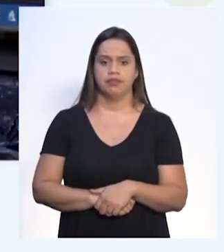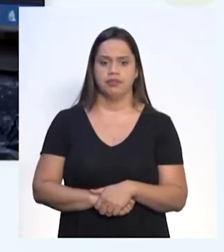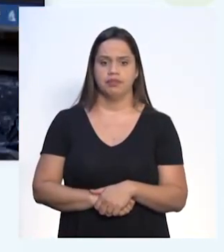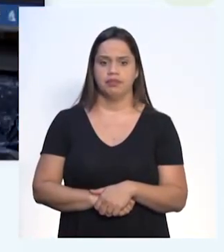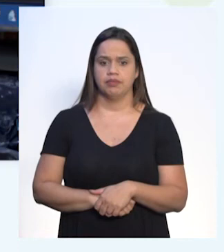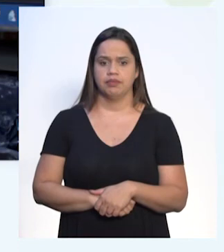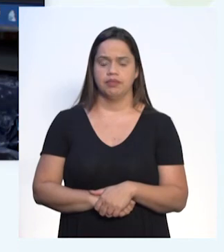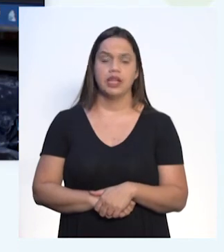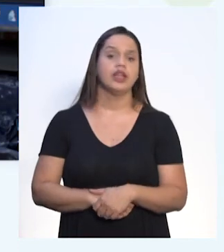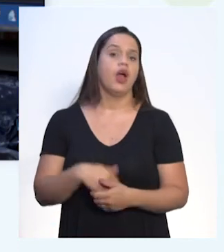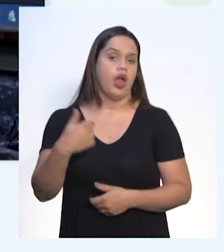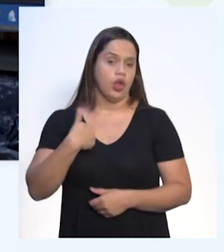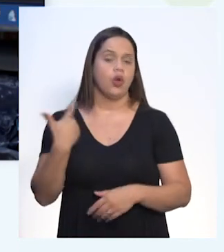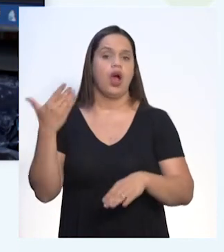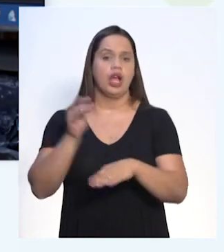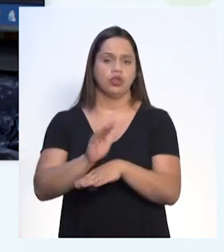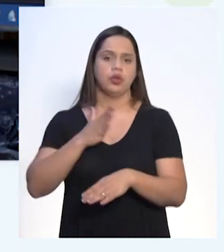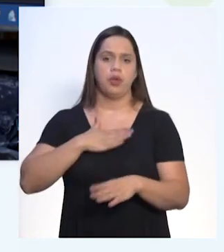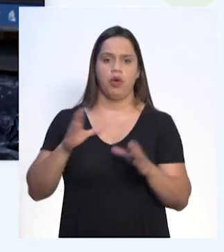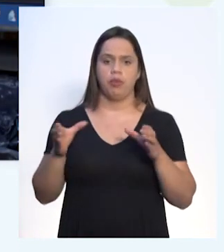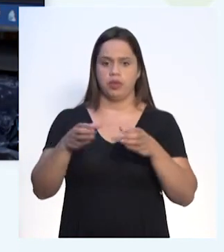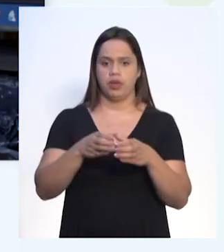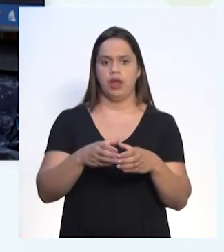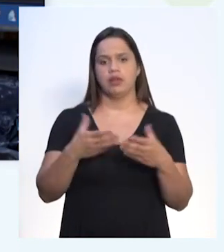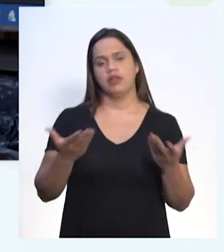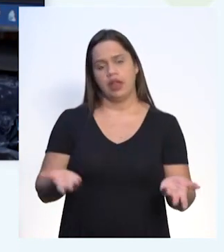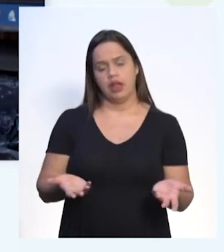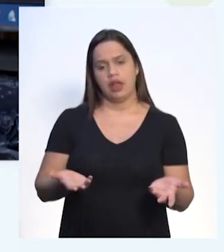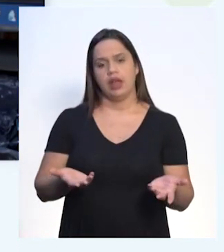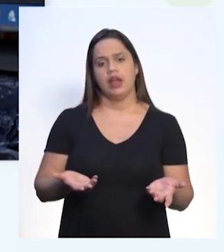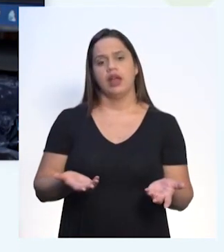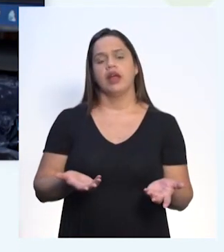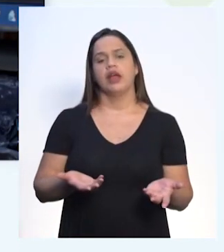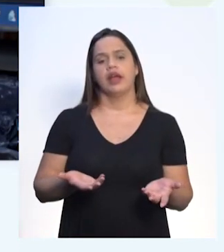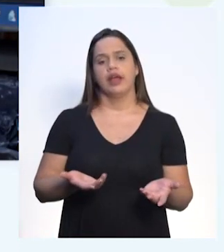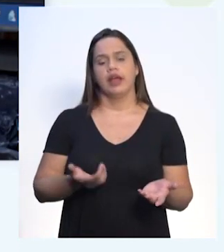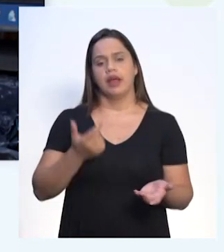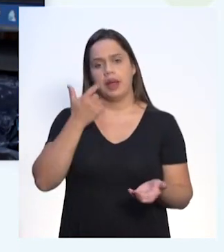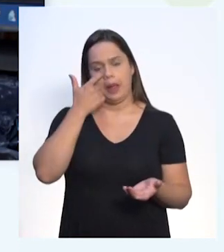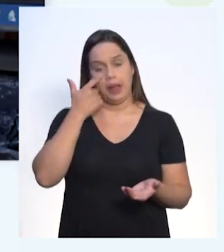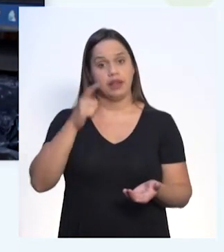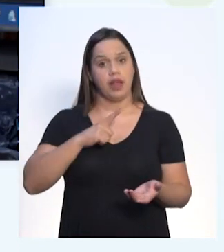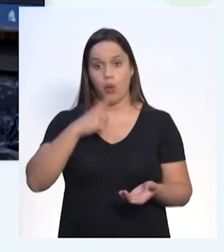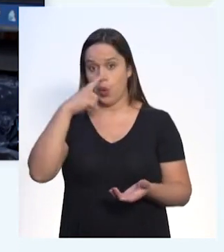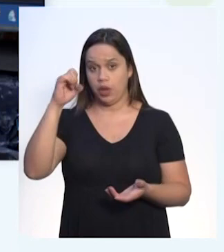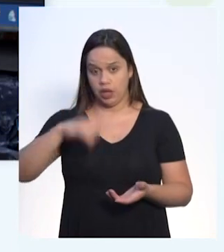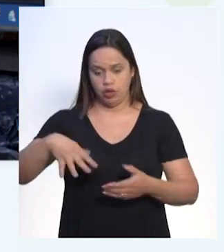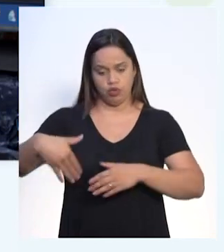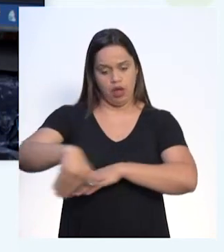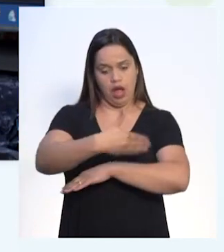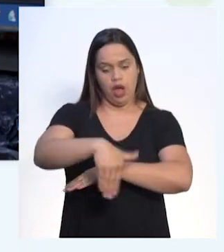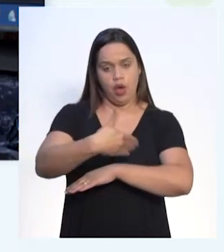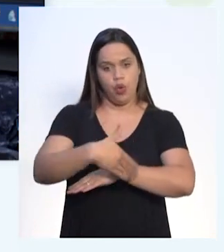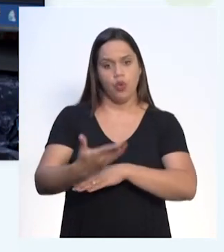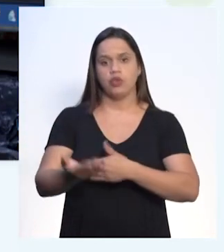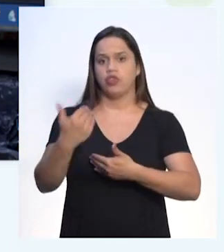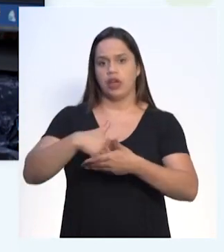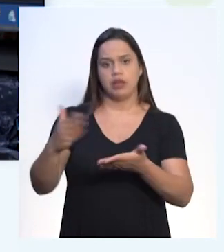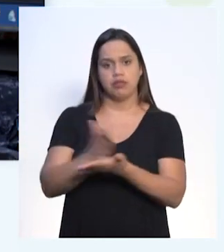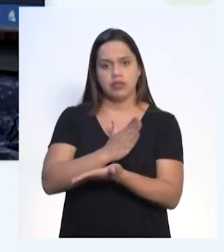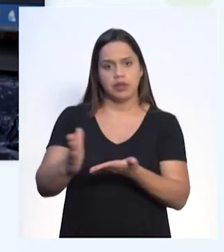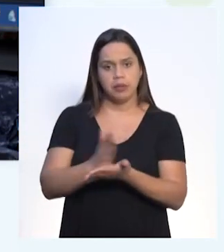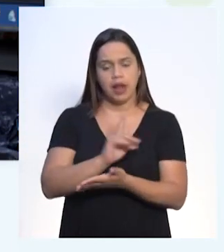Estou ajudando a comunidade, entendeu? Estou tirando aqui aquele lixo da rua para chegar aqui, separar